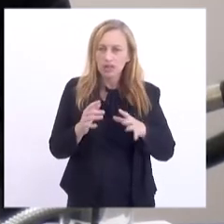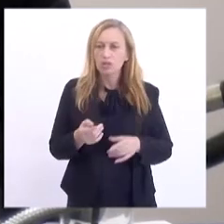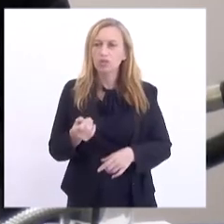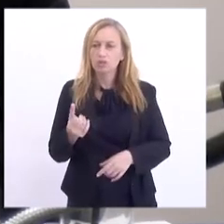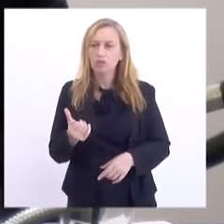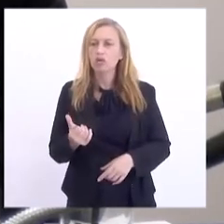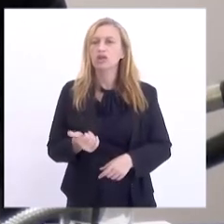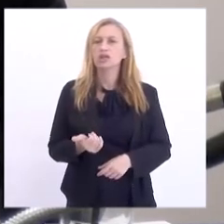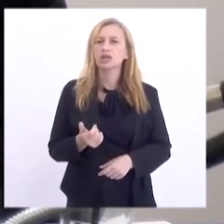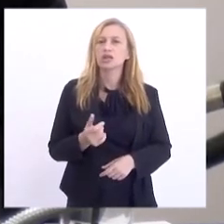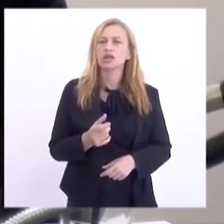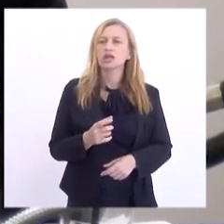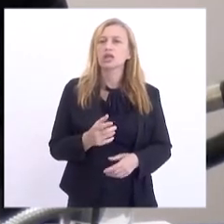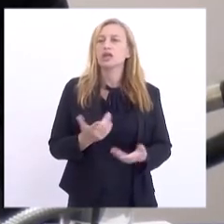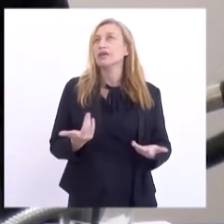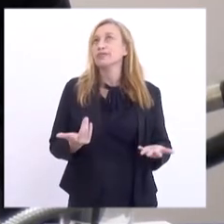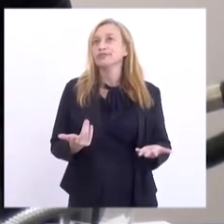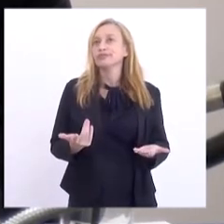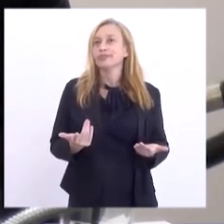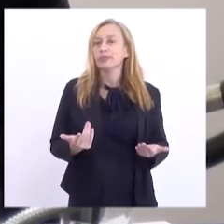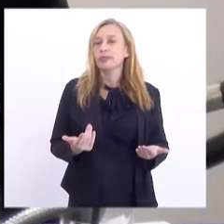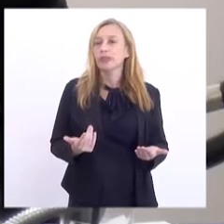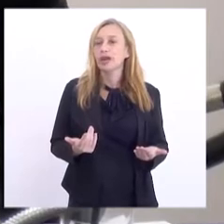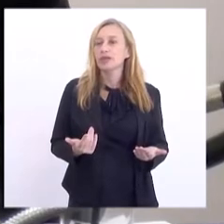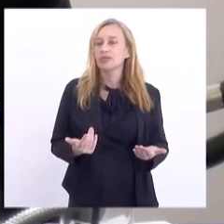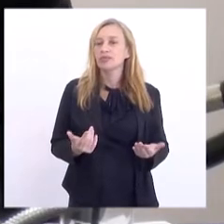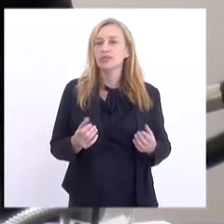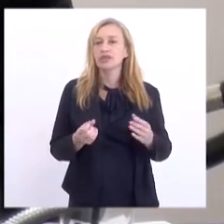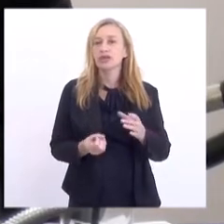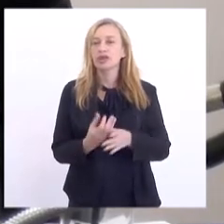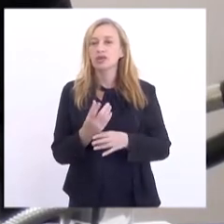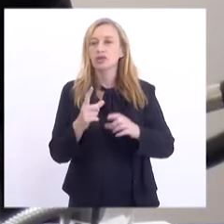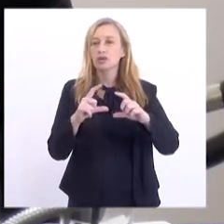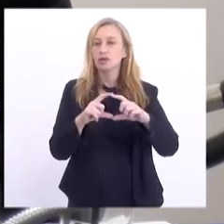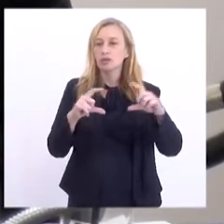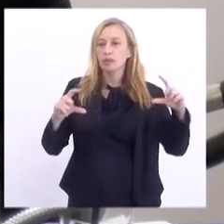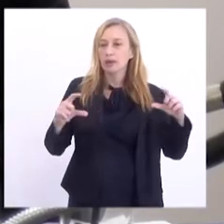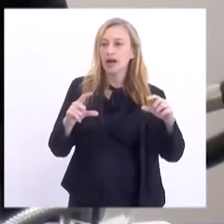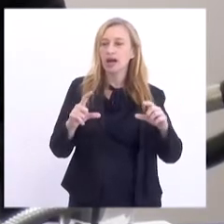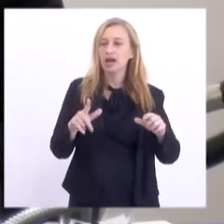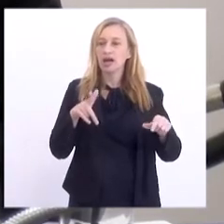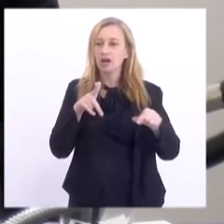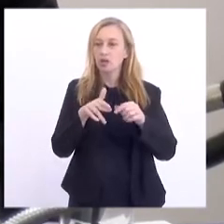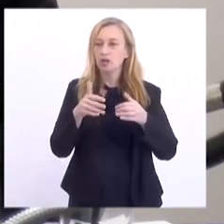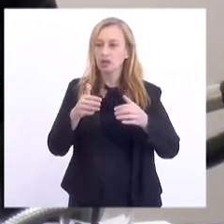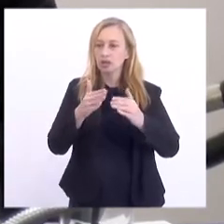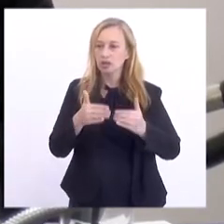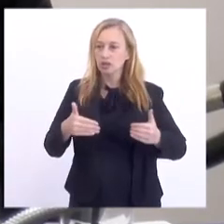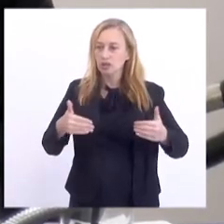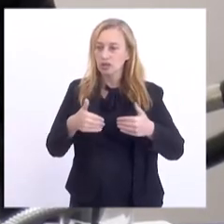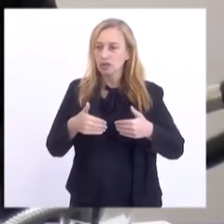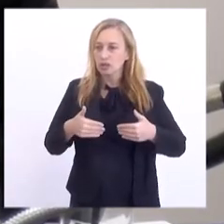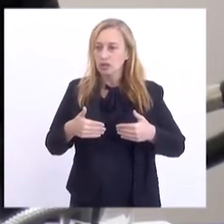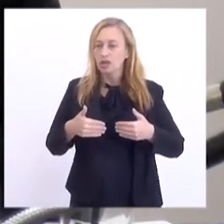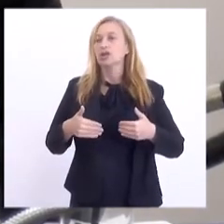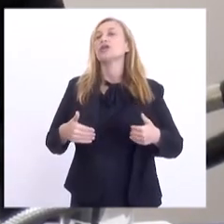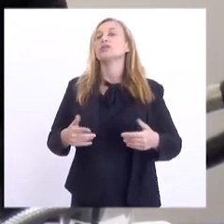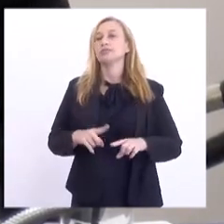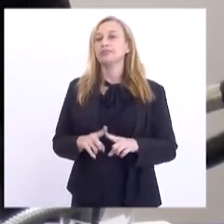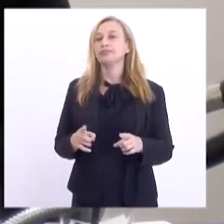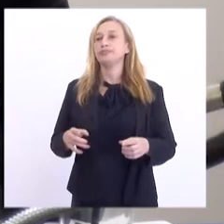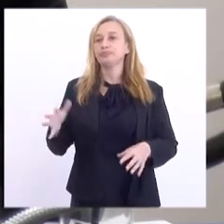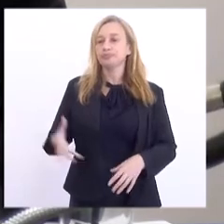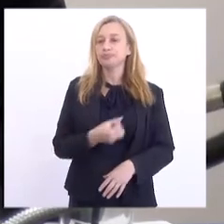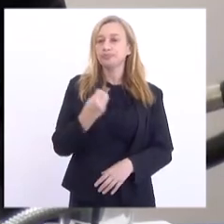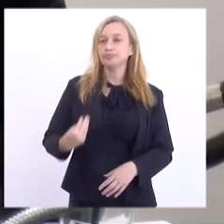contenção de encostas ninguém nada a ninguém é uma placa ninguém corta uma fita nosso investimento que estava ouvidas né